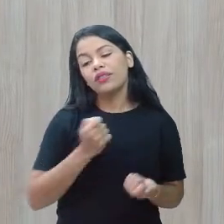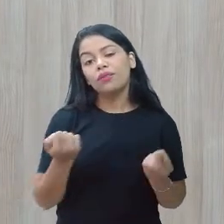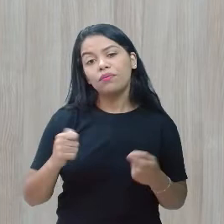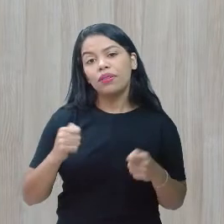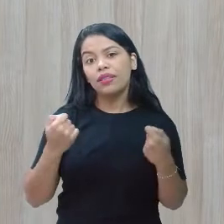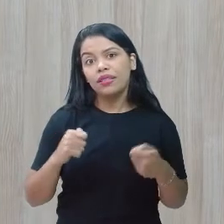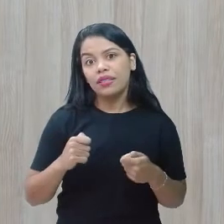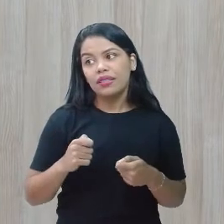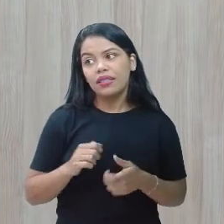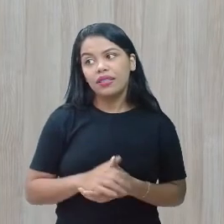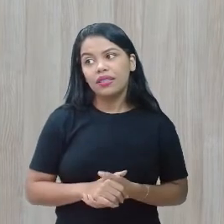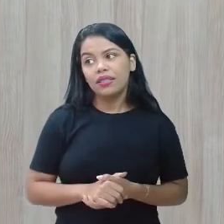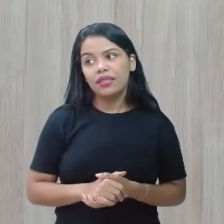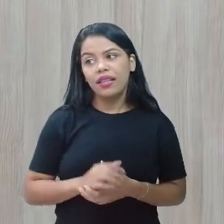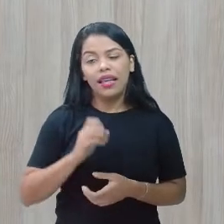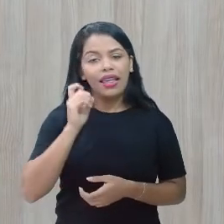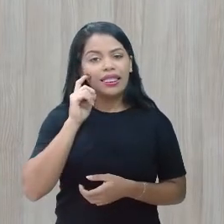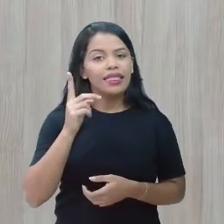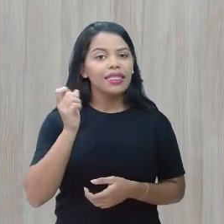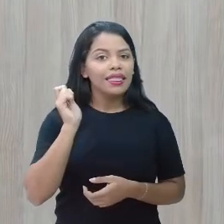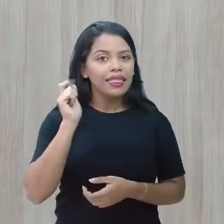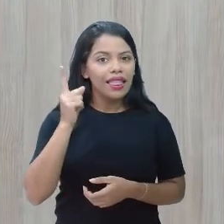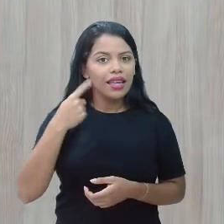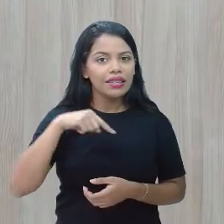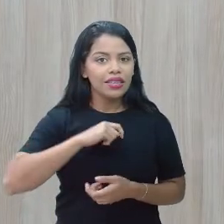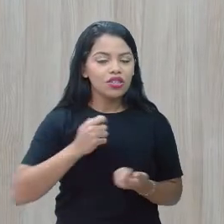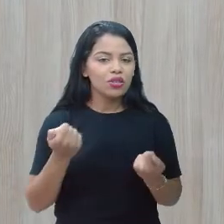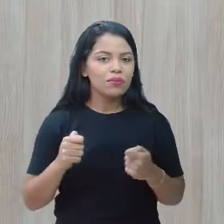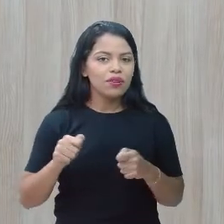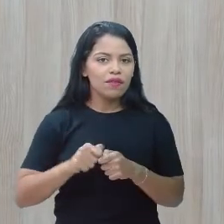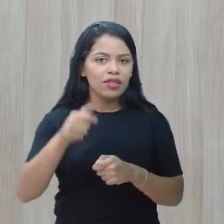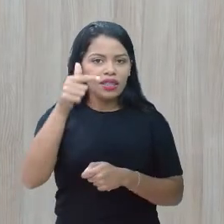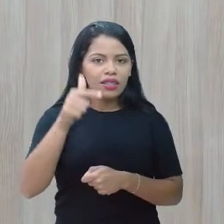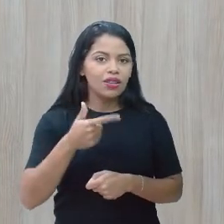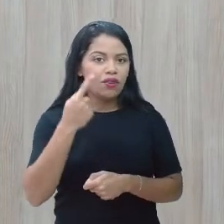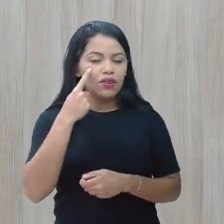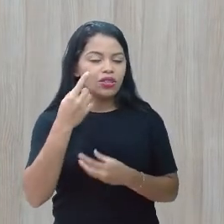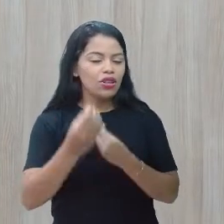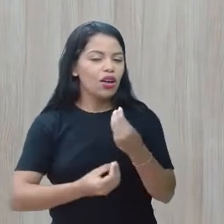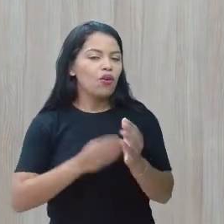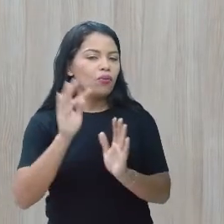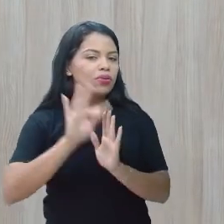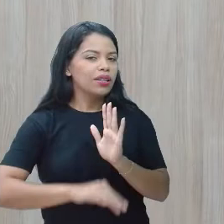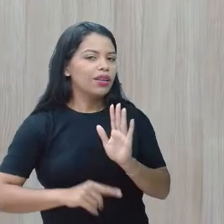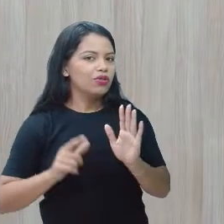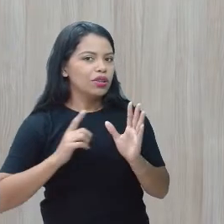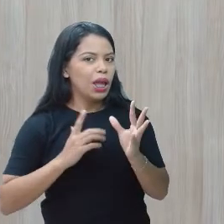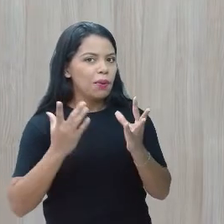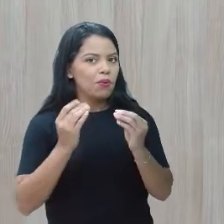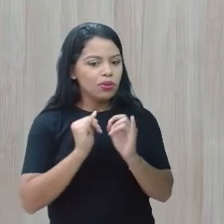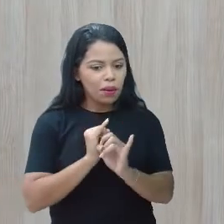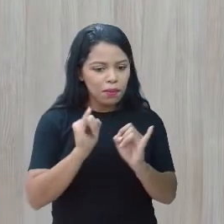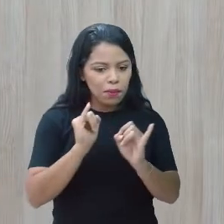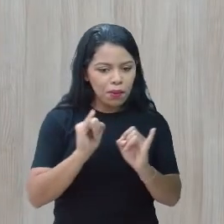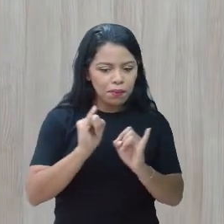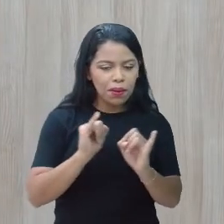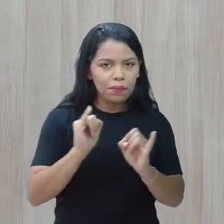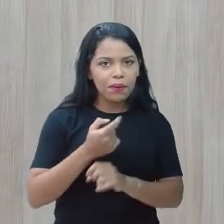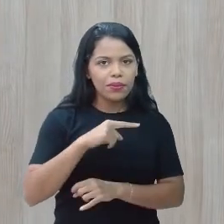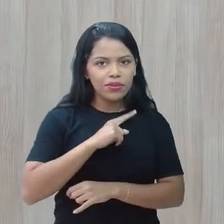precisamos, ideias que precisamos refazer. Olha como um texto tem tantas informações para a gente, não é